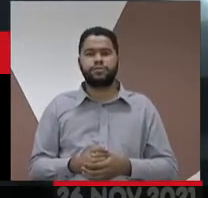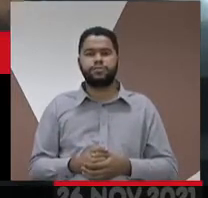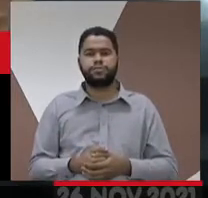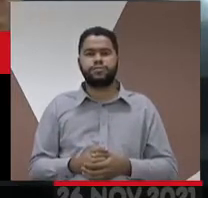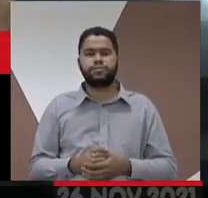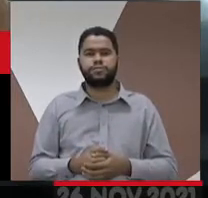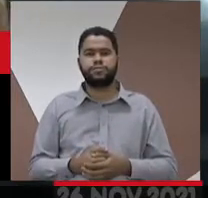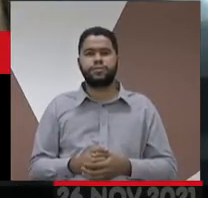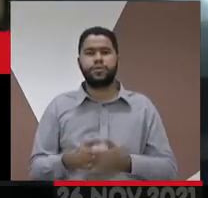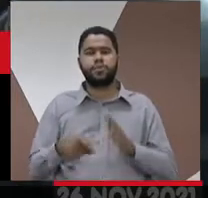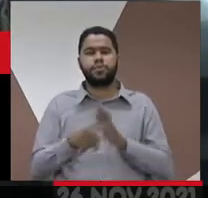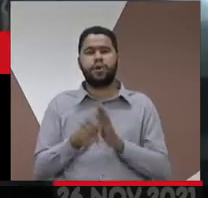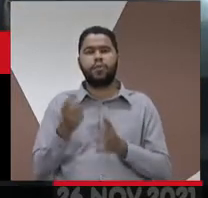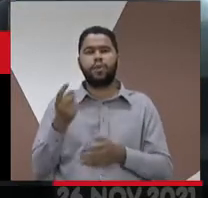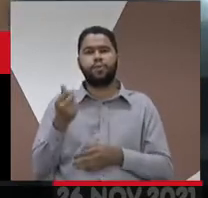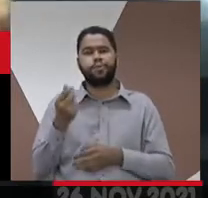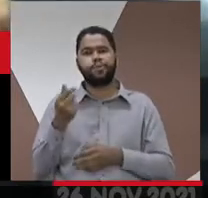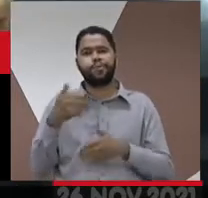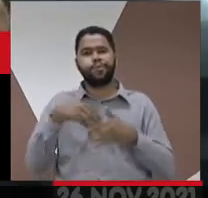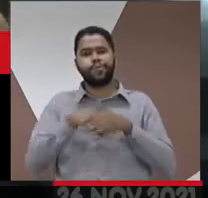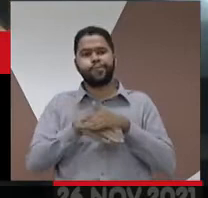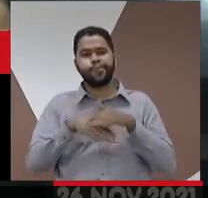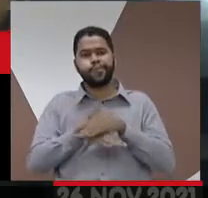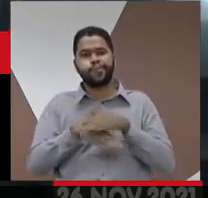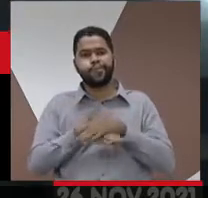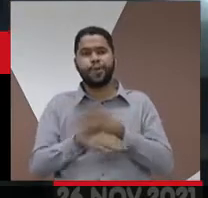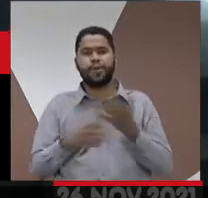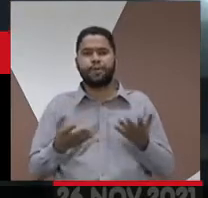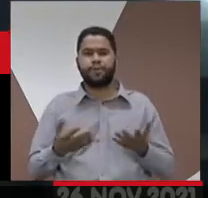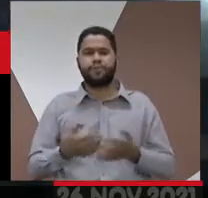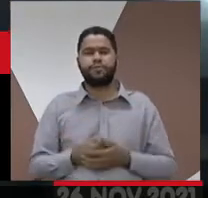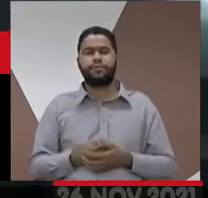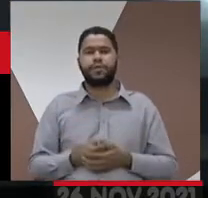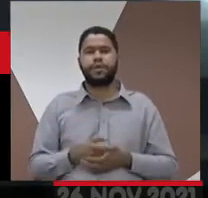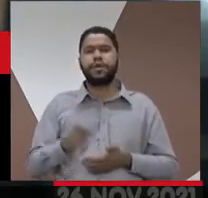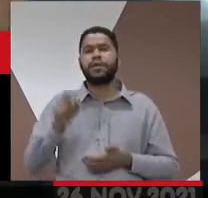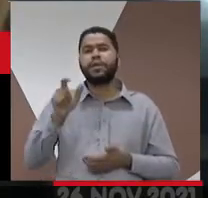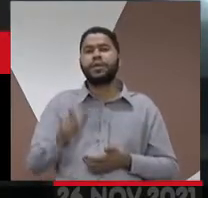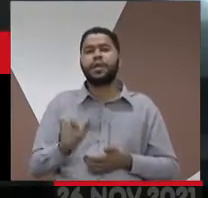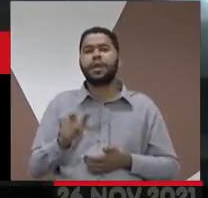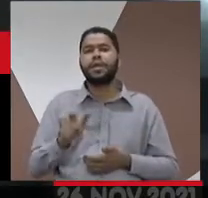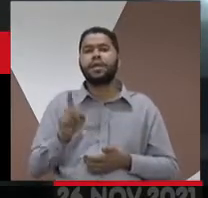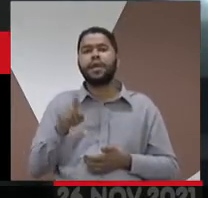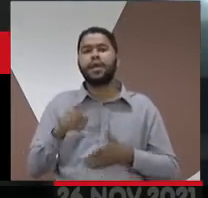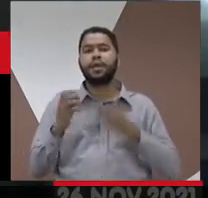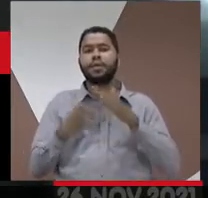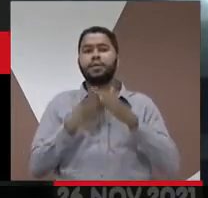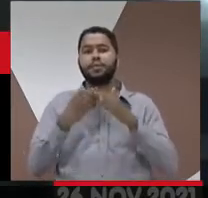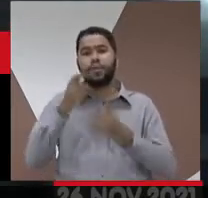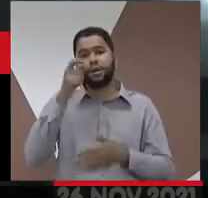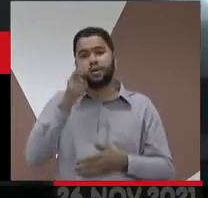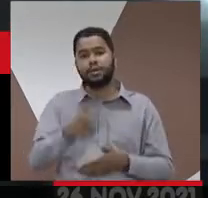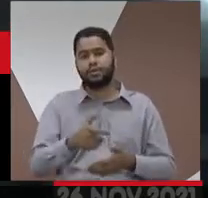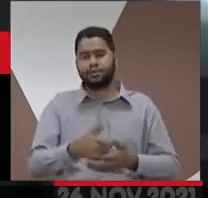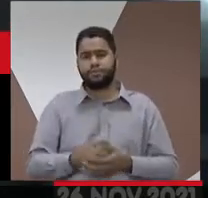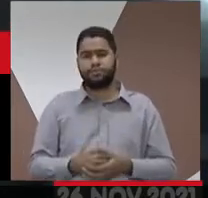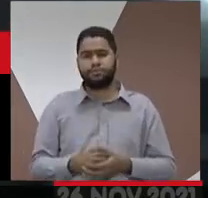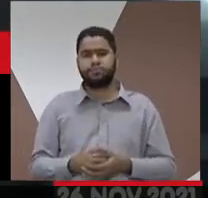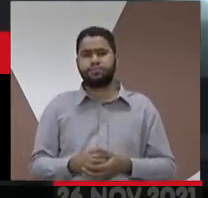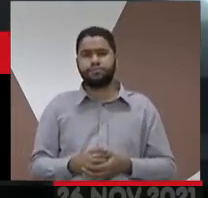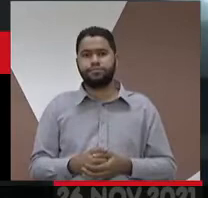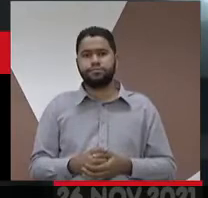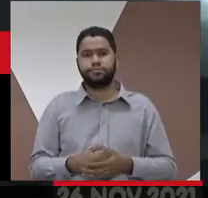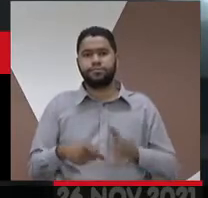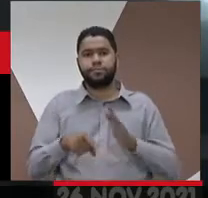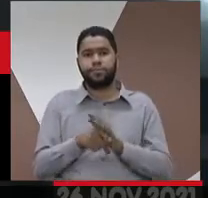os cofres de empreiteira. Quem são essas empreiteiras interessadas? Pegue a lista da